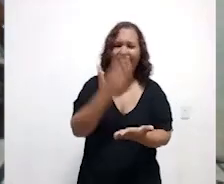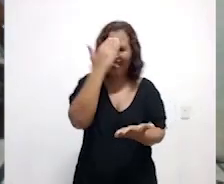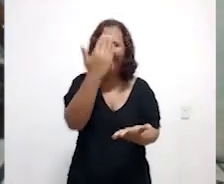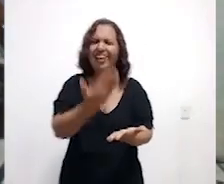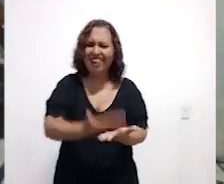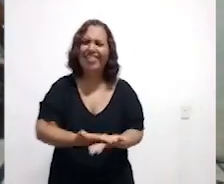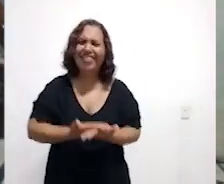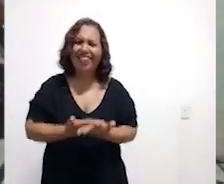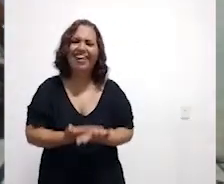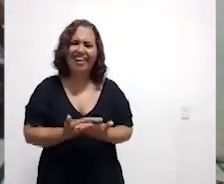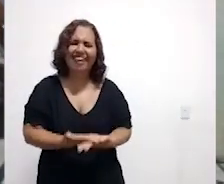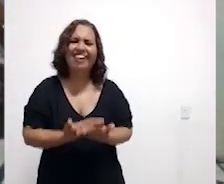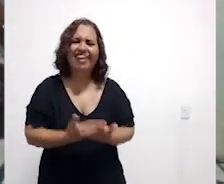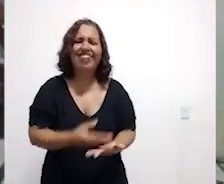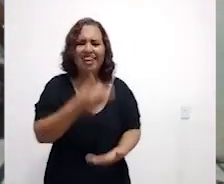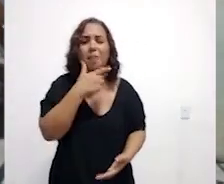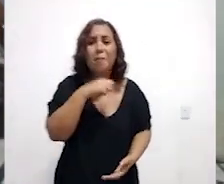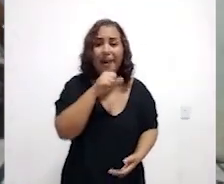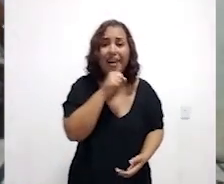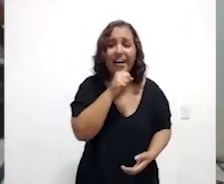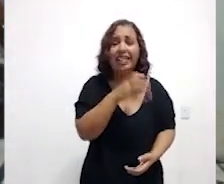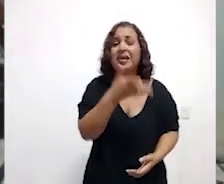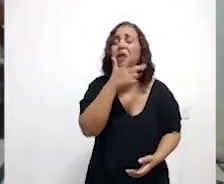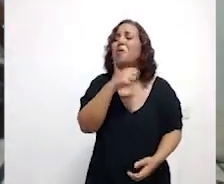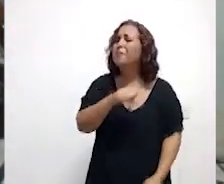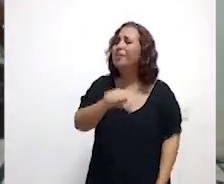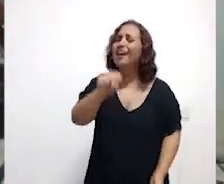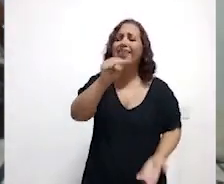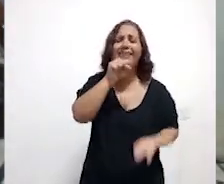Creia, escuta, Pai,